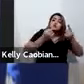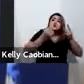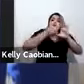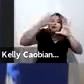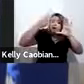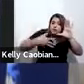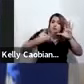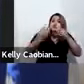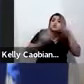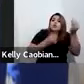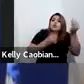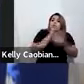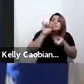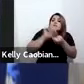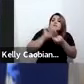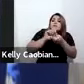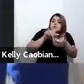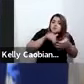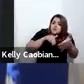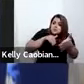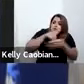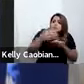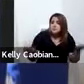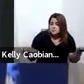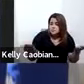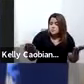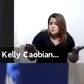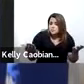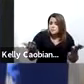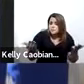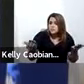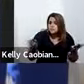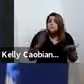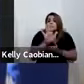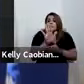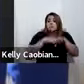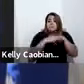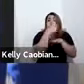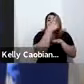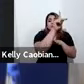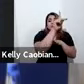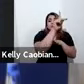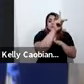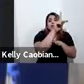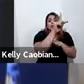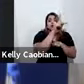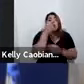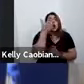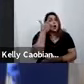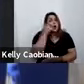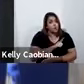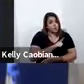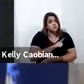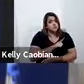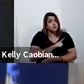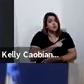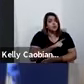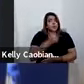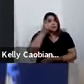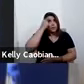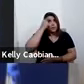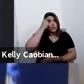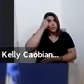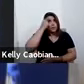sequência, mas aí a empresa caindo em si e vendo que o não cumprimento da